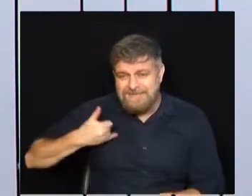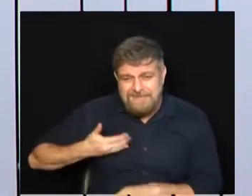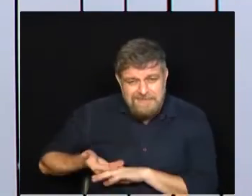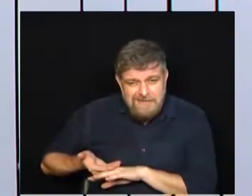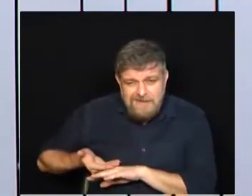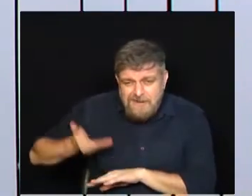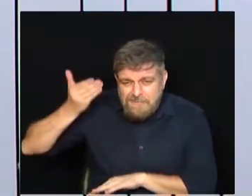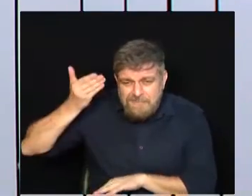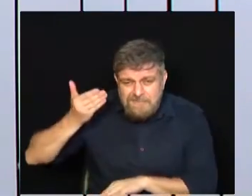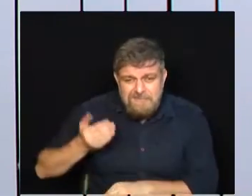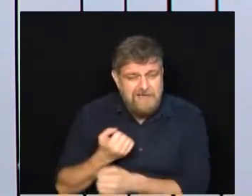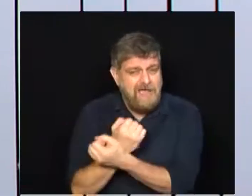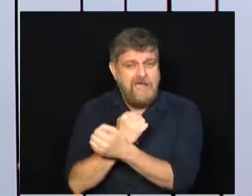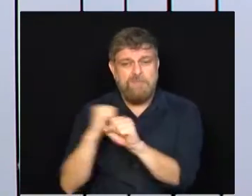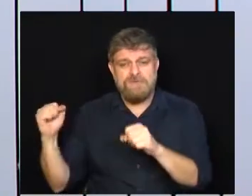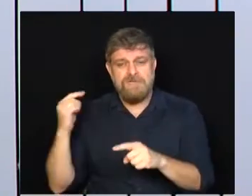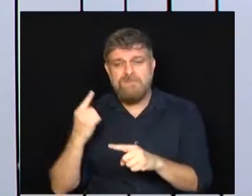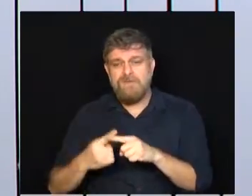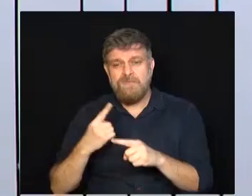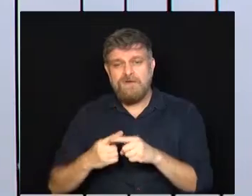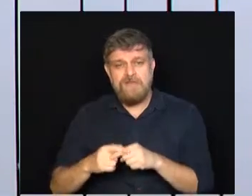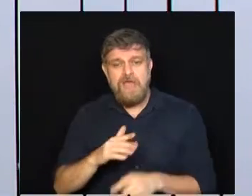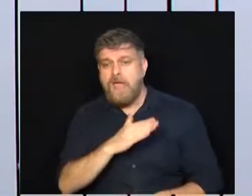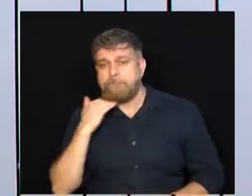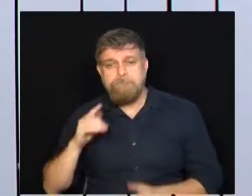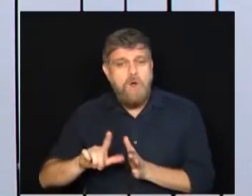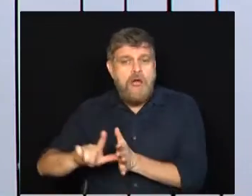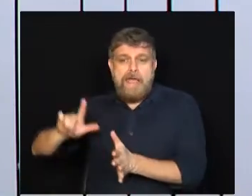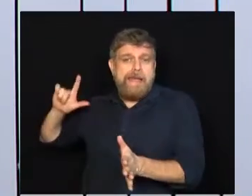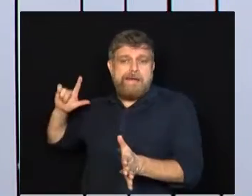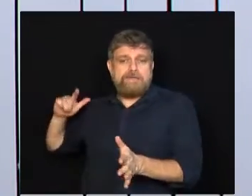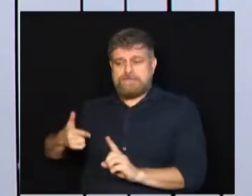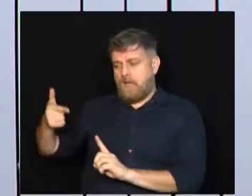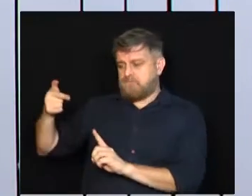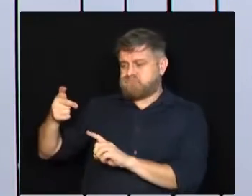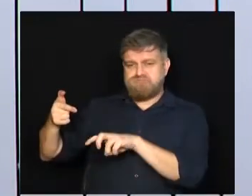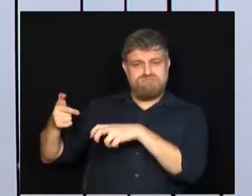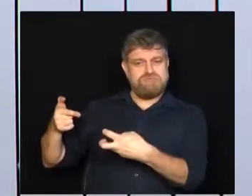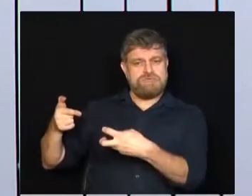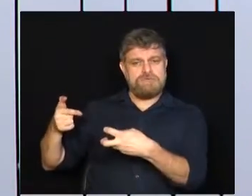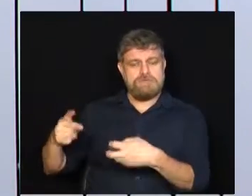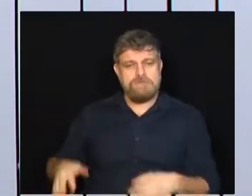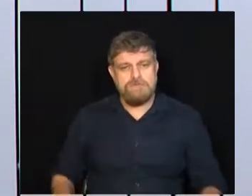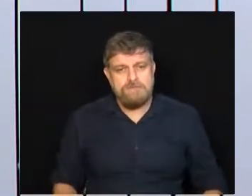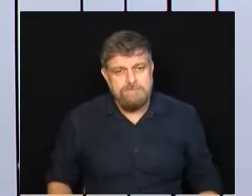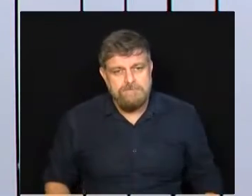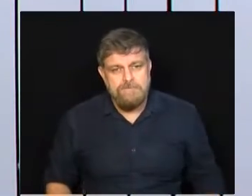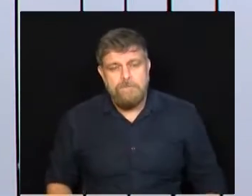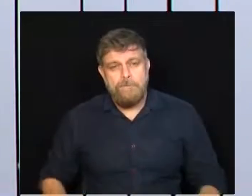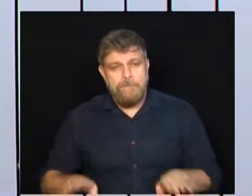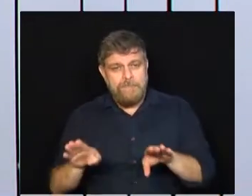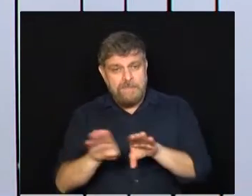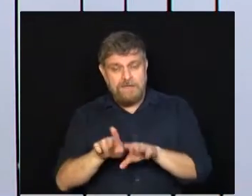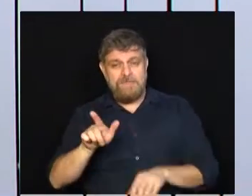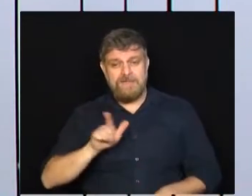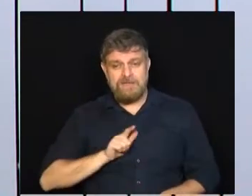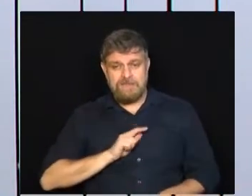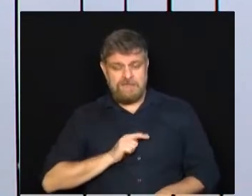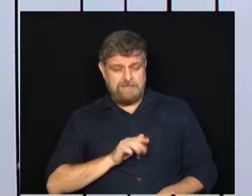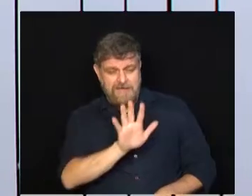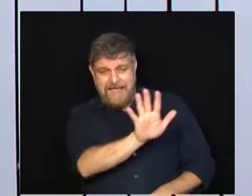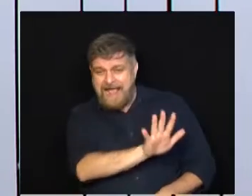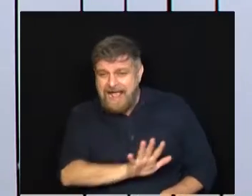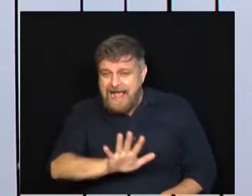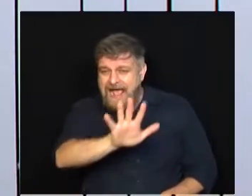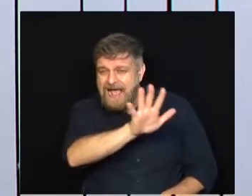ser idosa, por conta de ser eliminado antes. Né? Agora, há também aquele cenário das pessoas